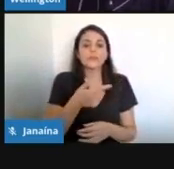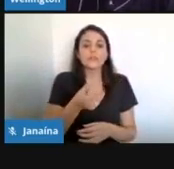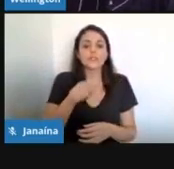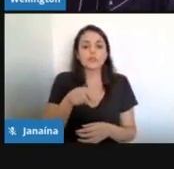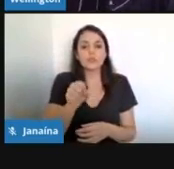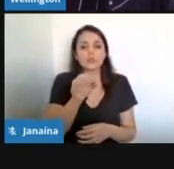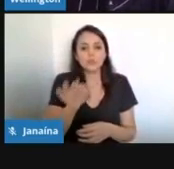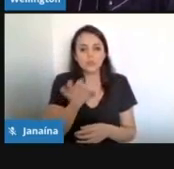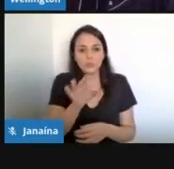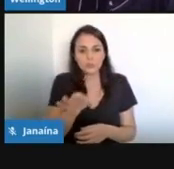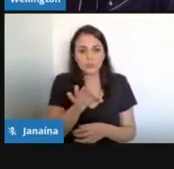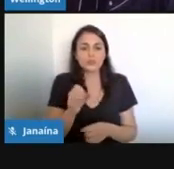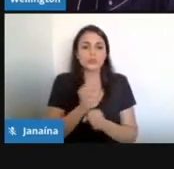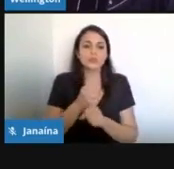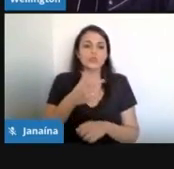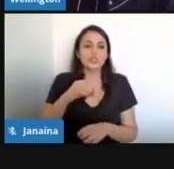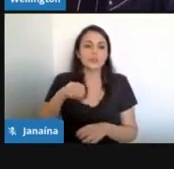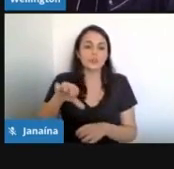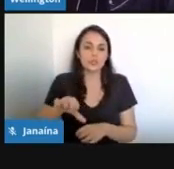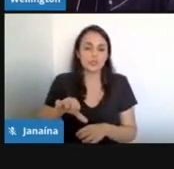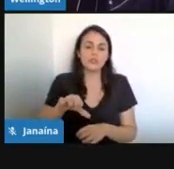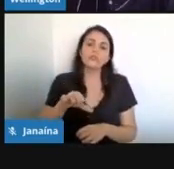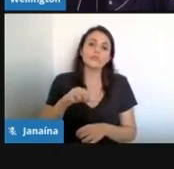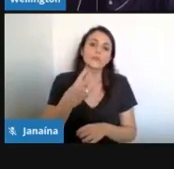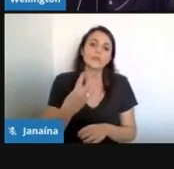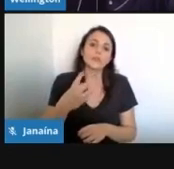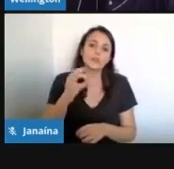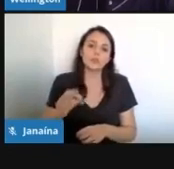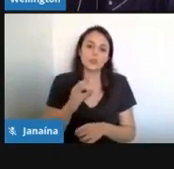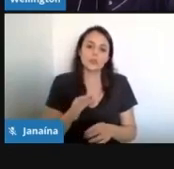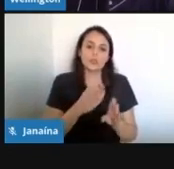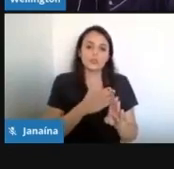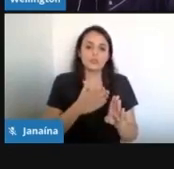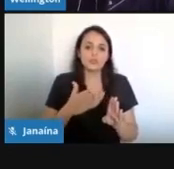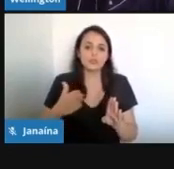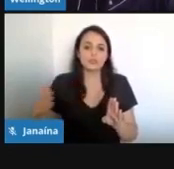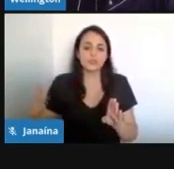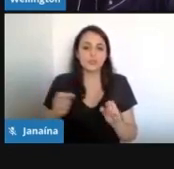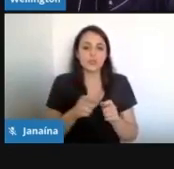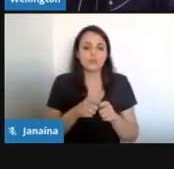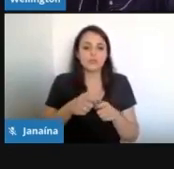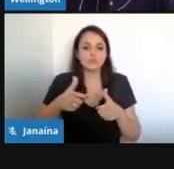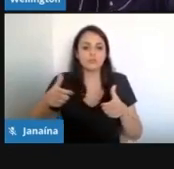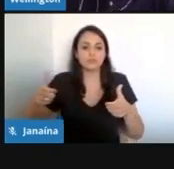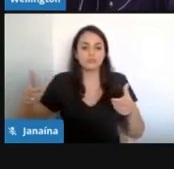26,8%, passando a 2009 a 31%, e assim sucessivamente, né? Um